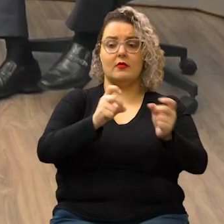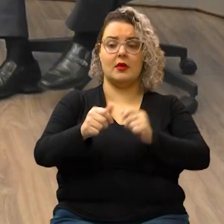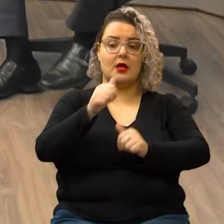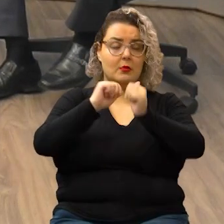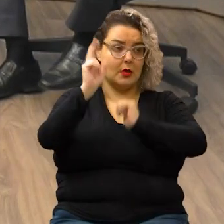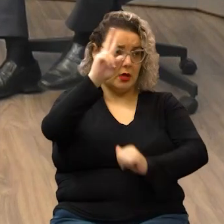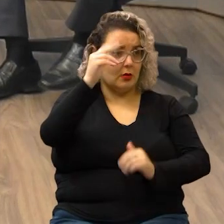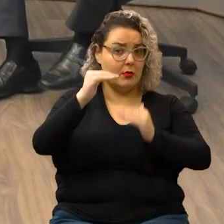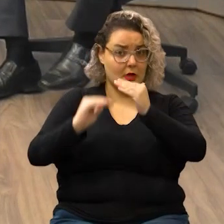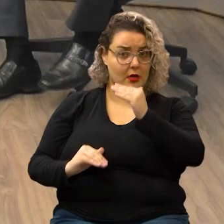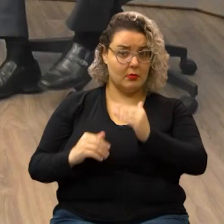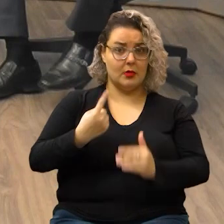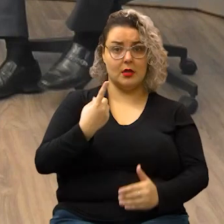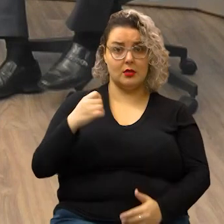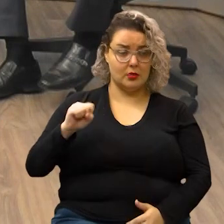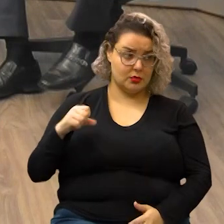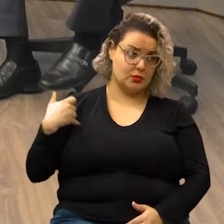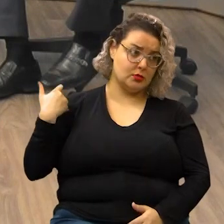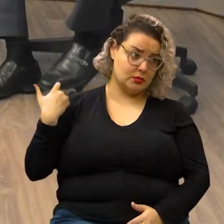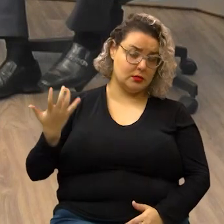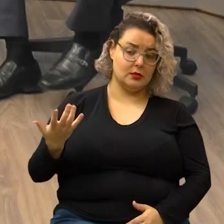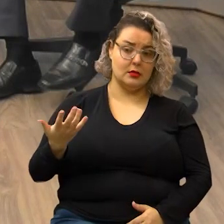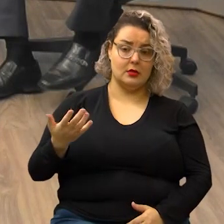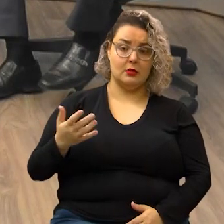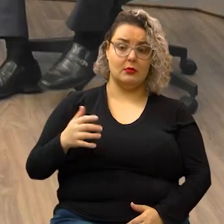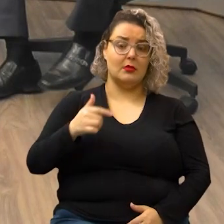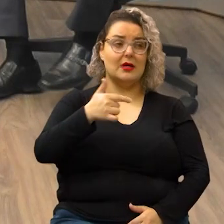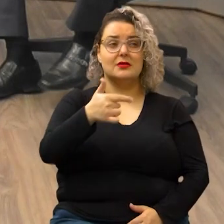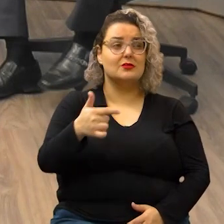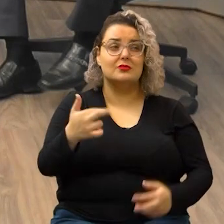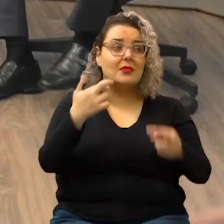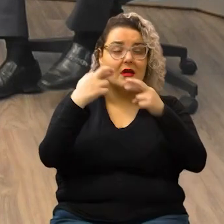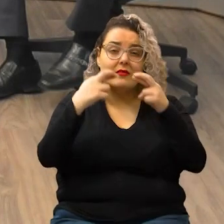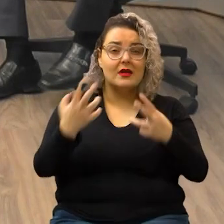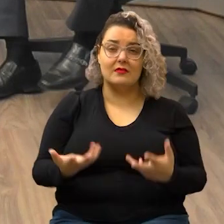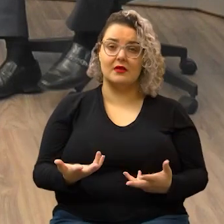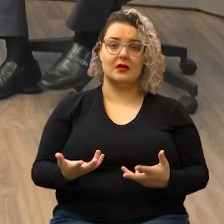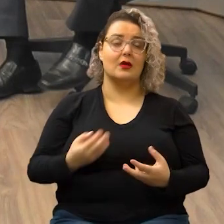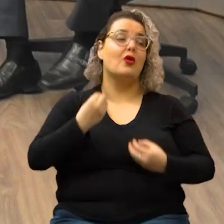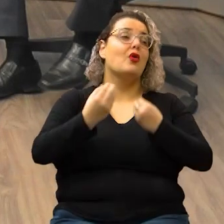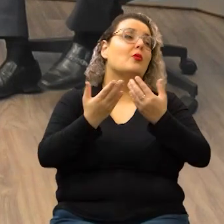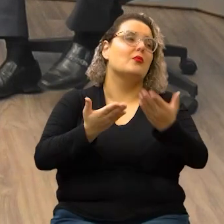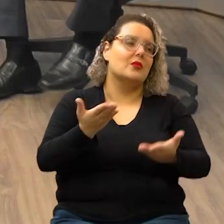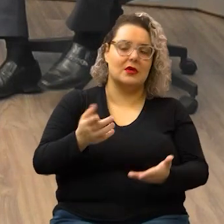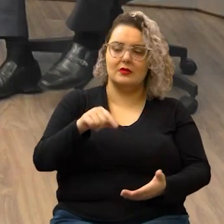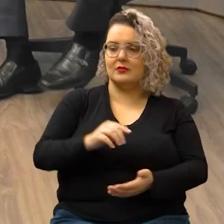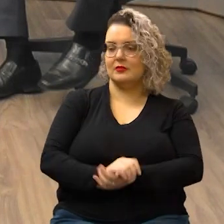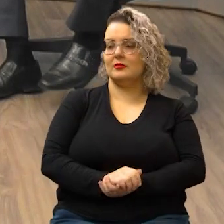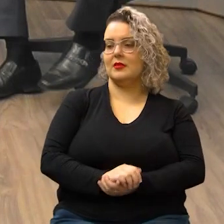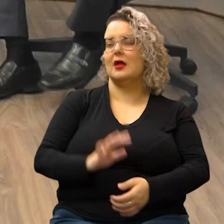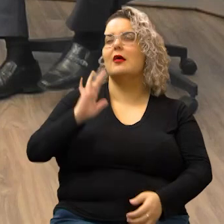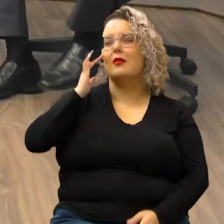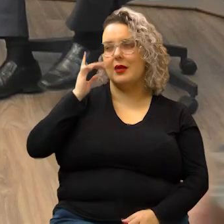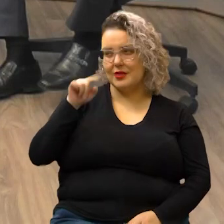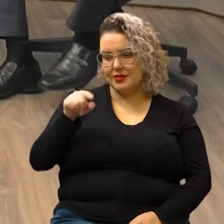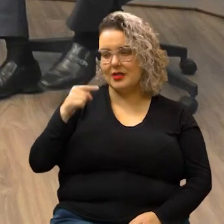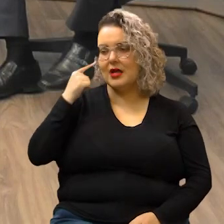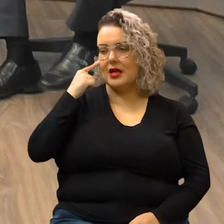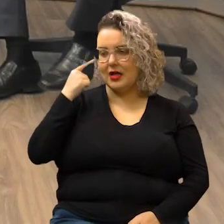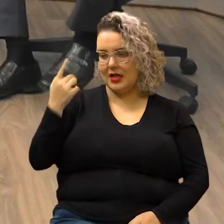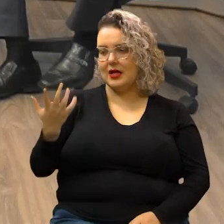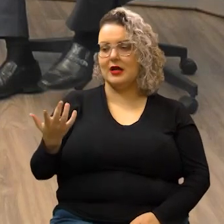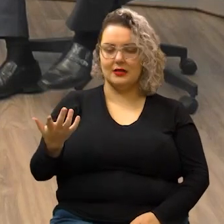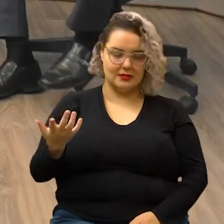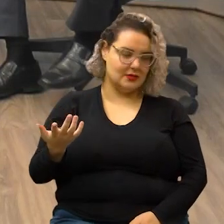alcoólica para menor de idade, mas isso é burlado e não é verificado. Como a gente lida com Eu isso? acho que aí que entra aquela ideia, não